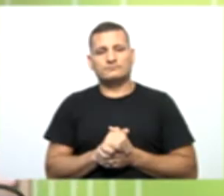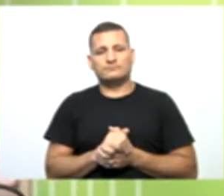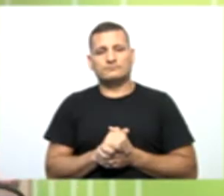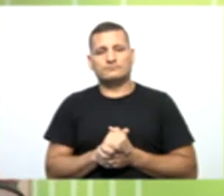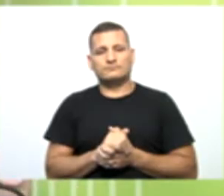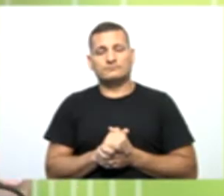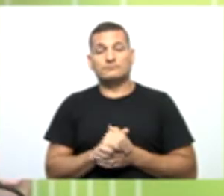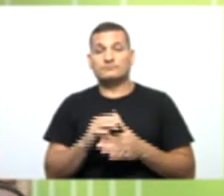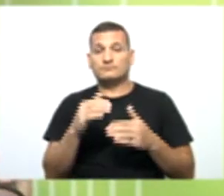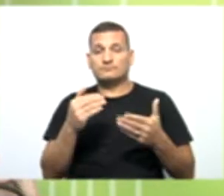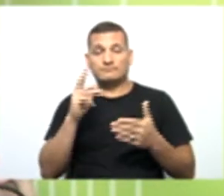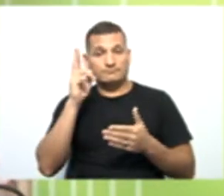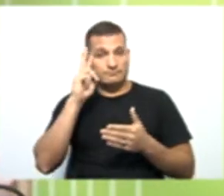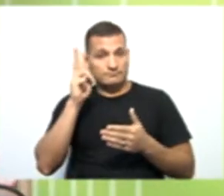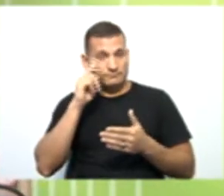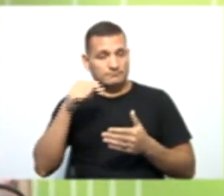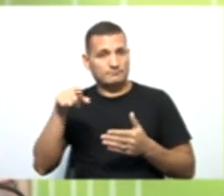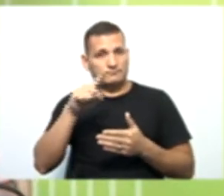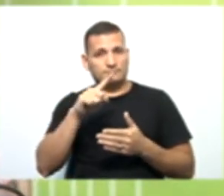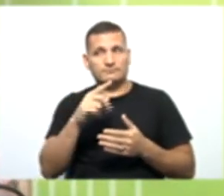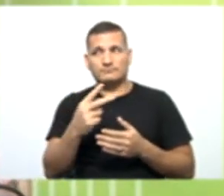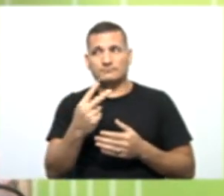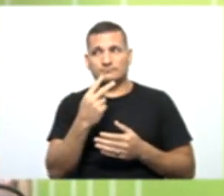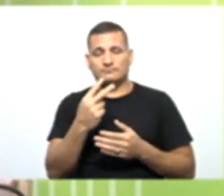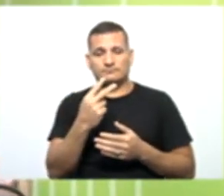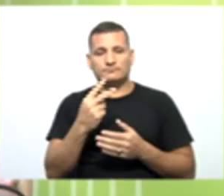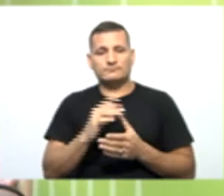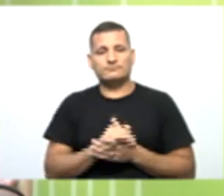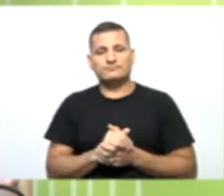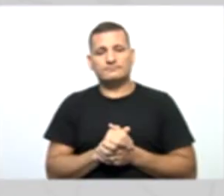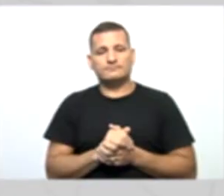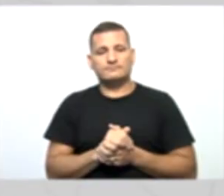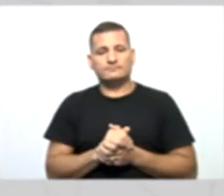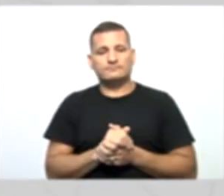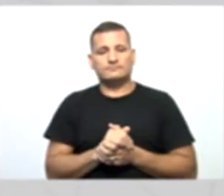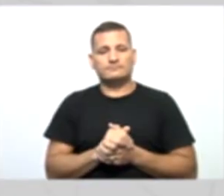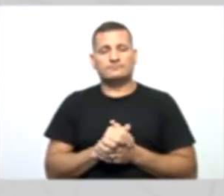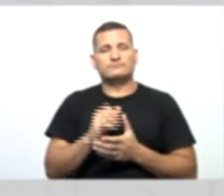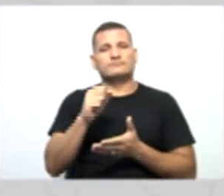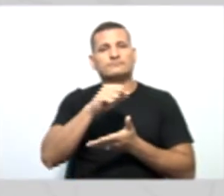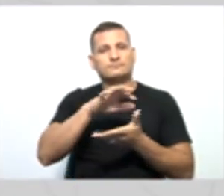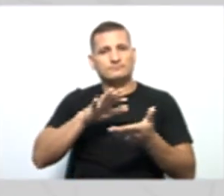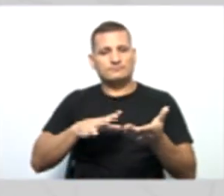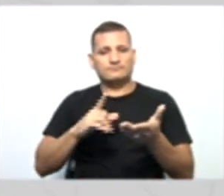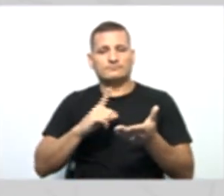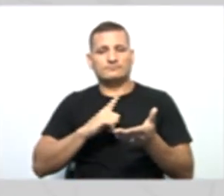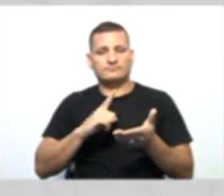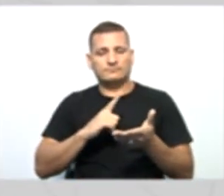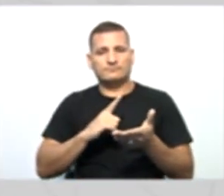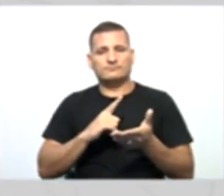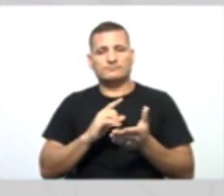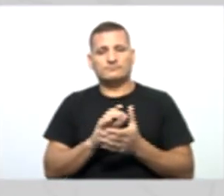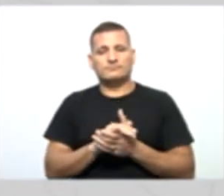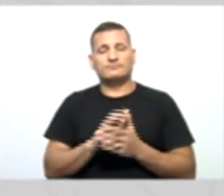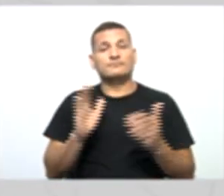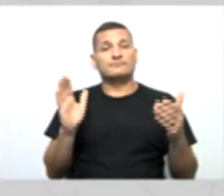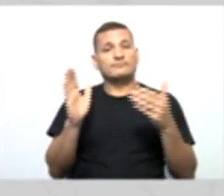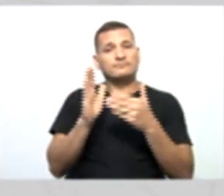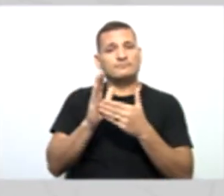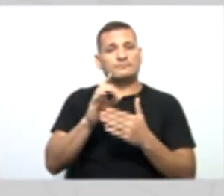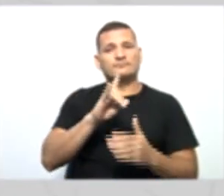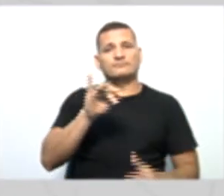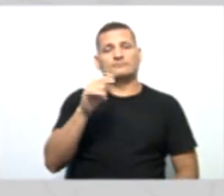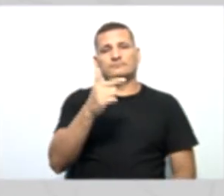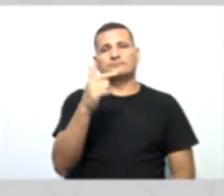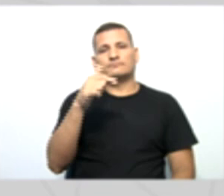vai lembrar vocês, olhem aqui a tela, das nossas atividades. Elas estão ali para até dia